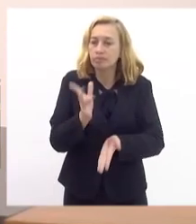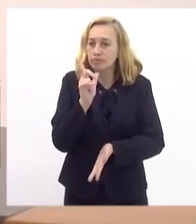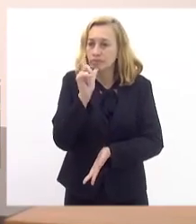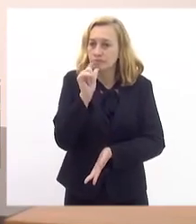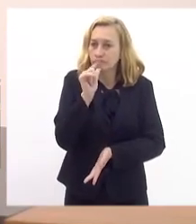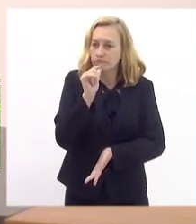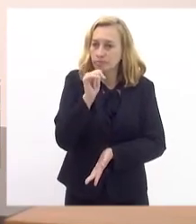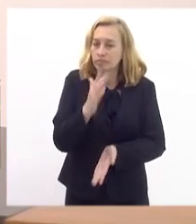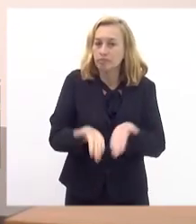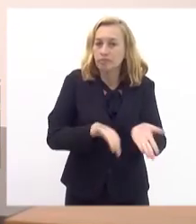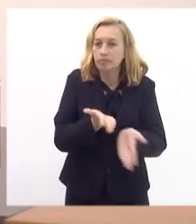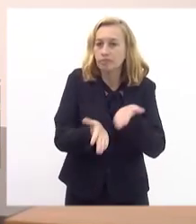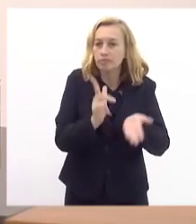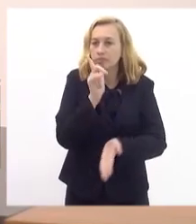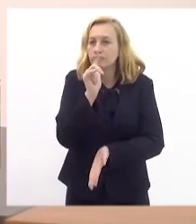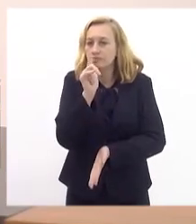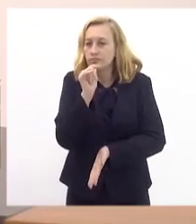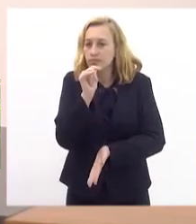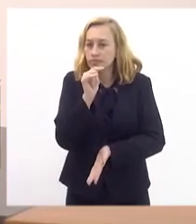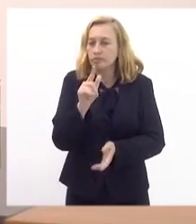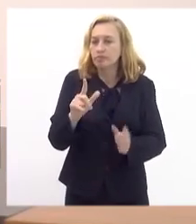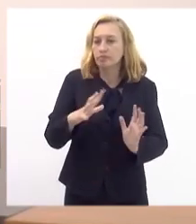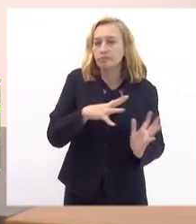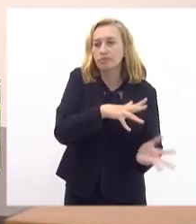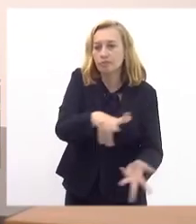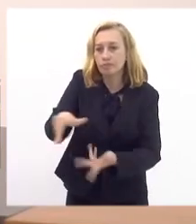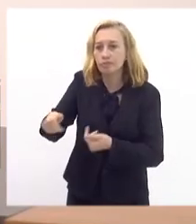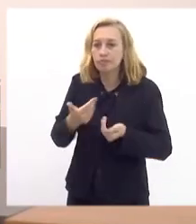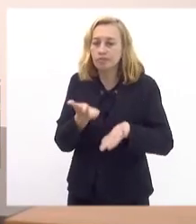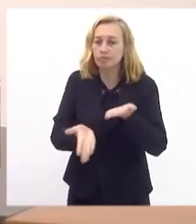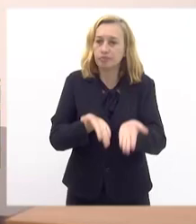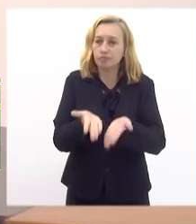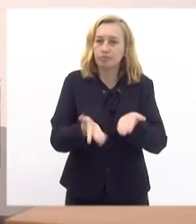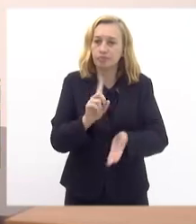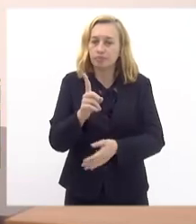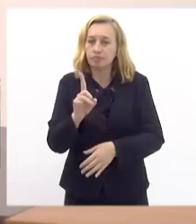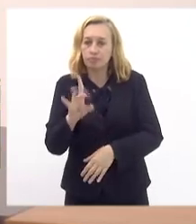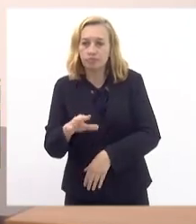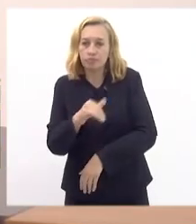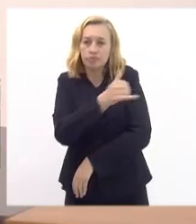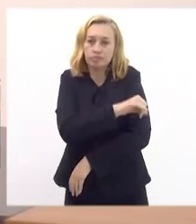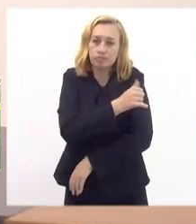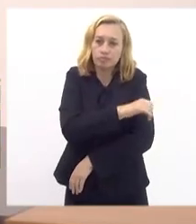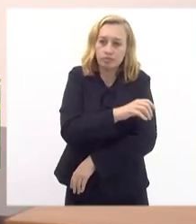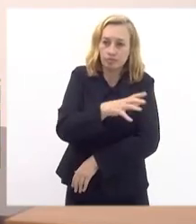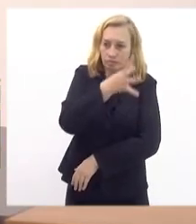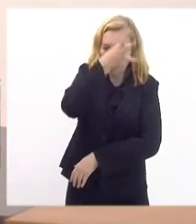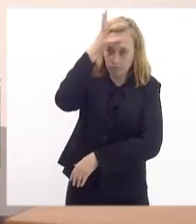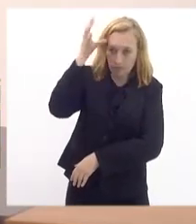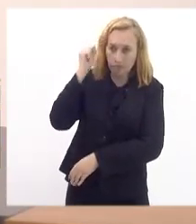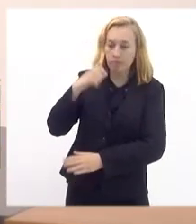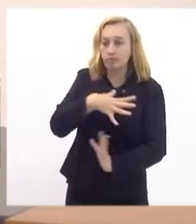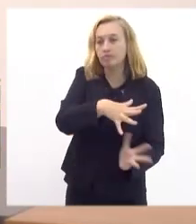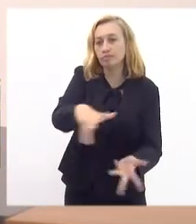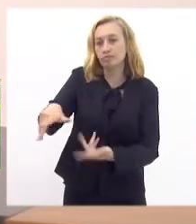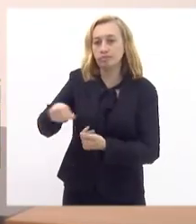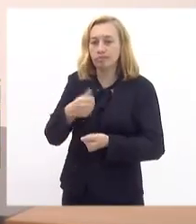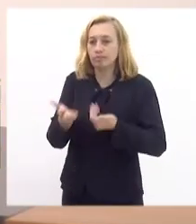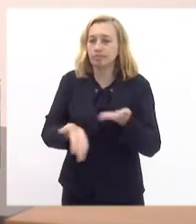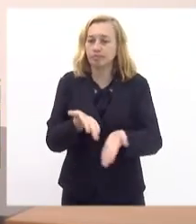águas e cuidar das águas é cuidar do planeta não só do Rio de Janeiro da Amazônia como do mundo